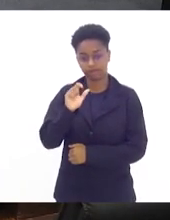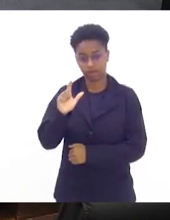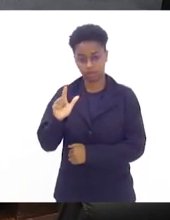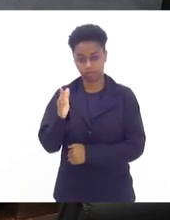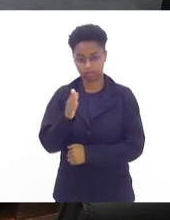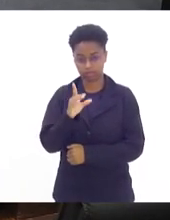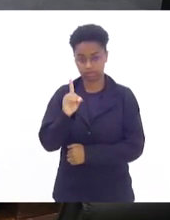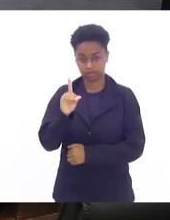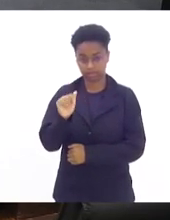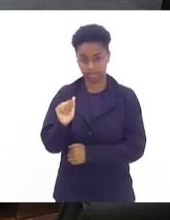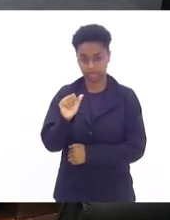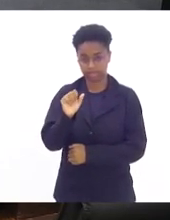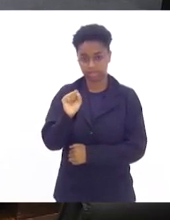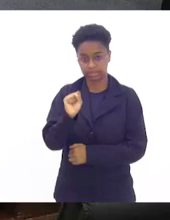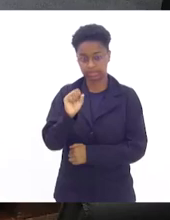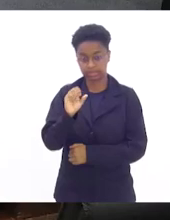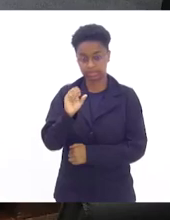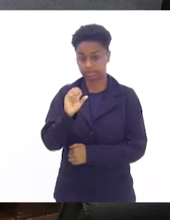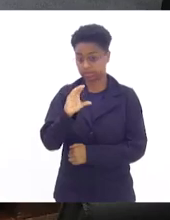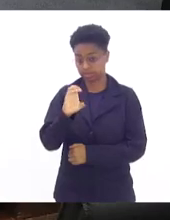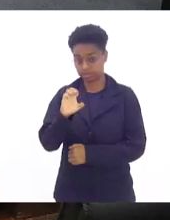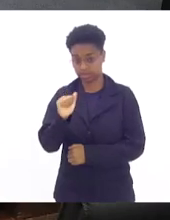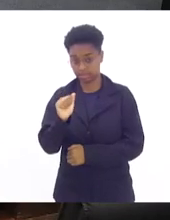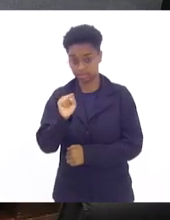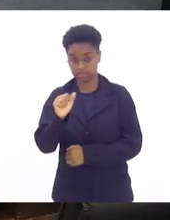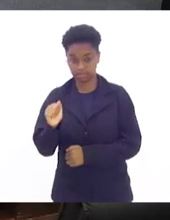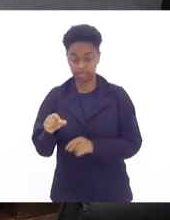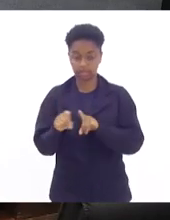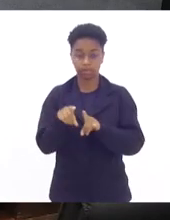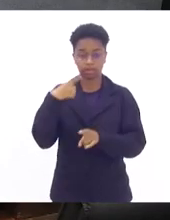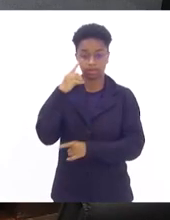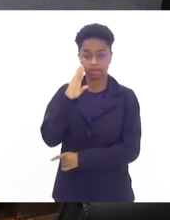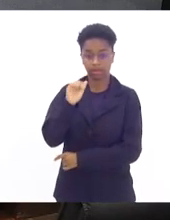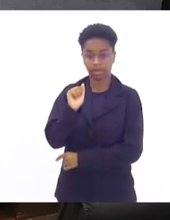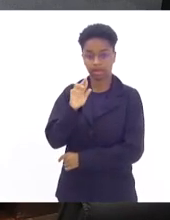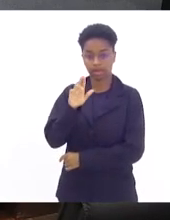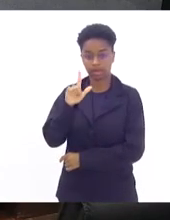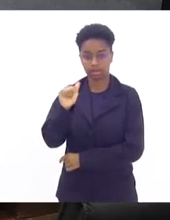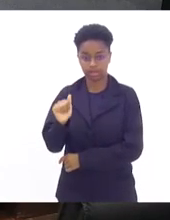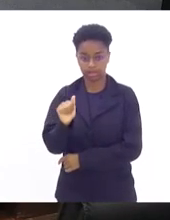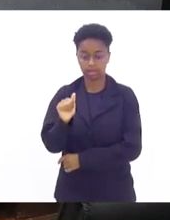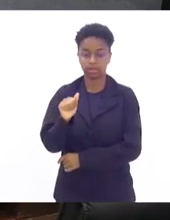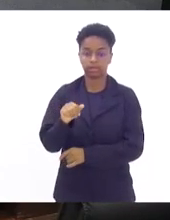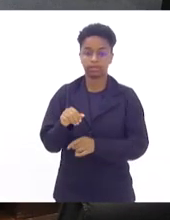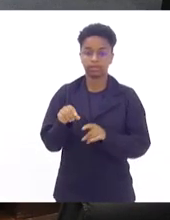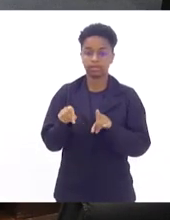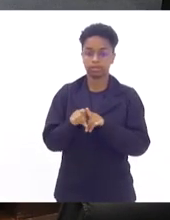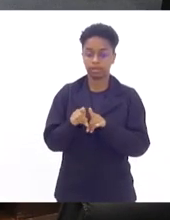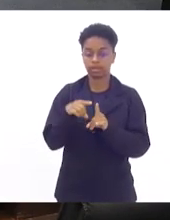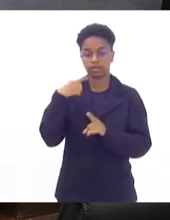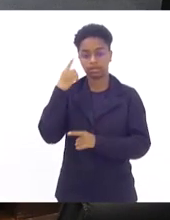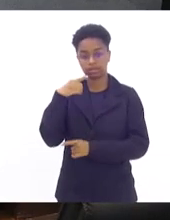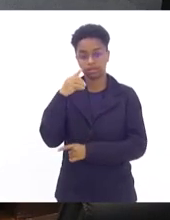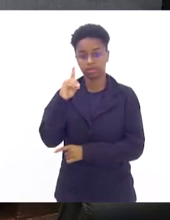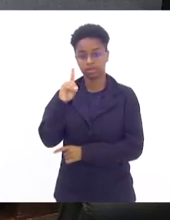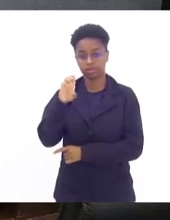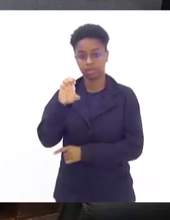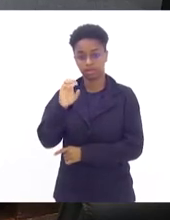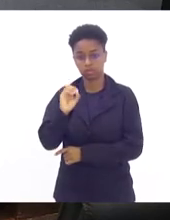Ceasa, senhora deputada Carla Machado, senhor deputado doutor